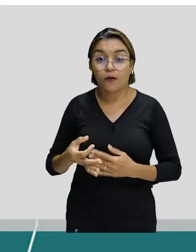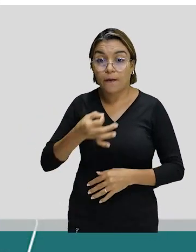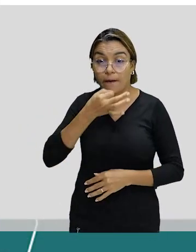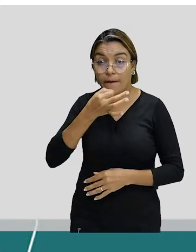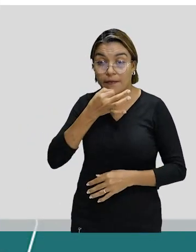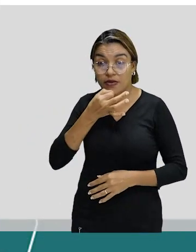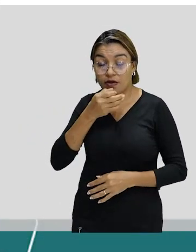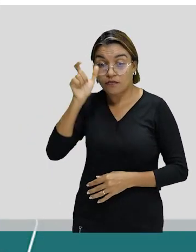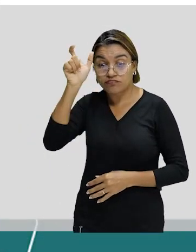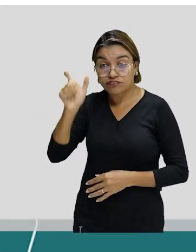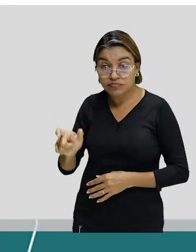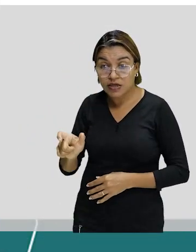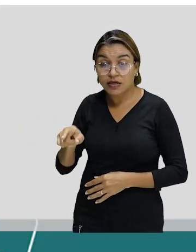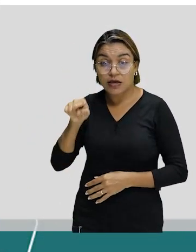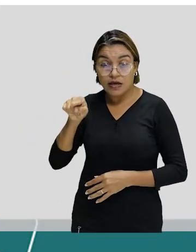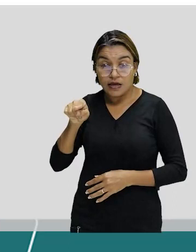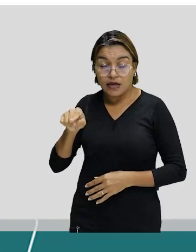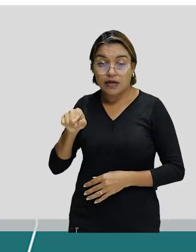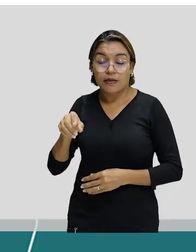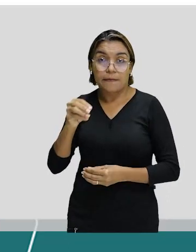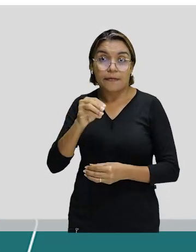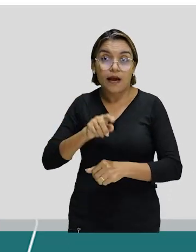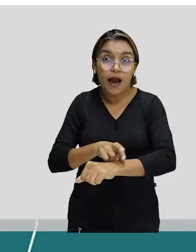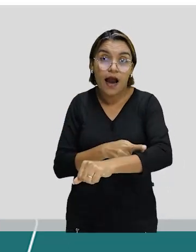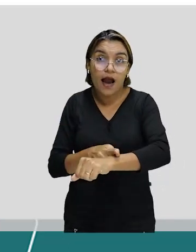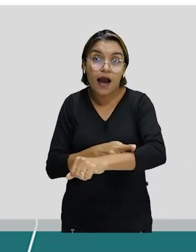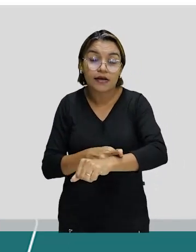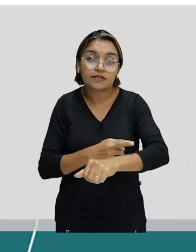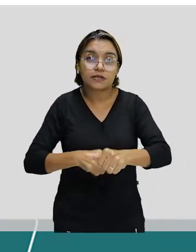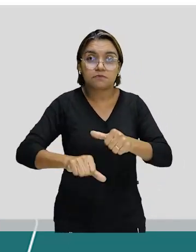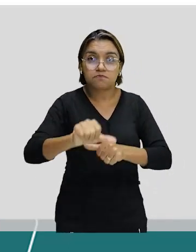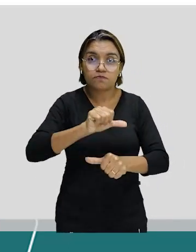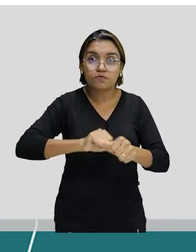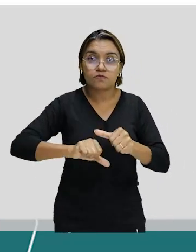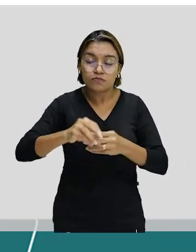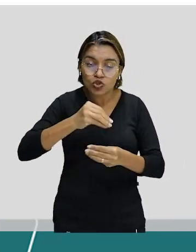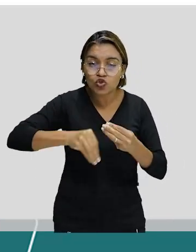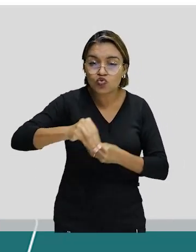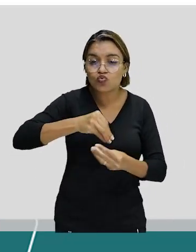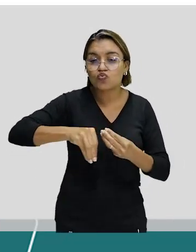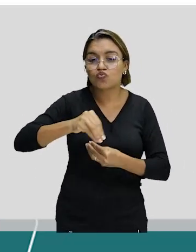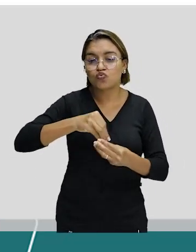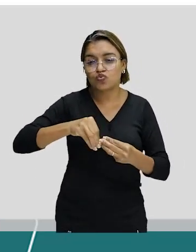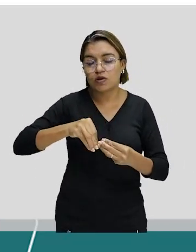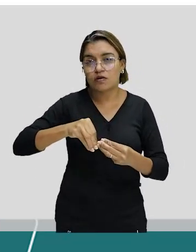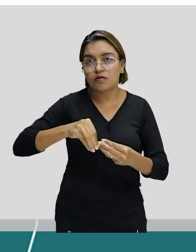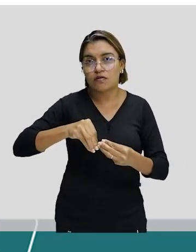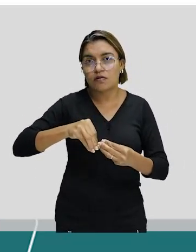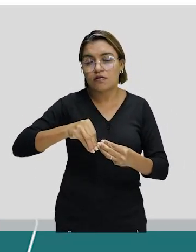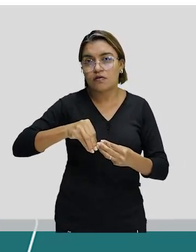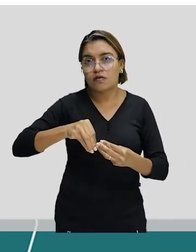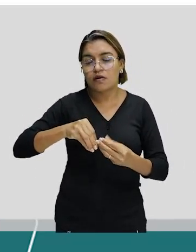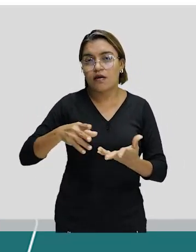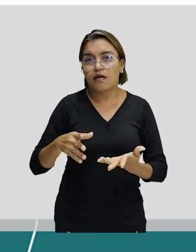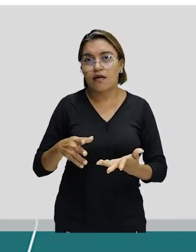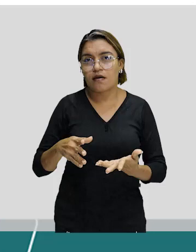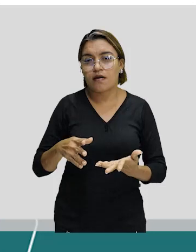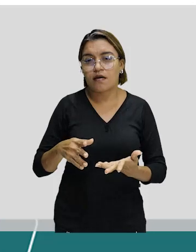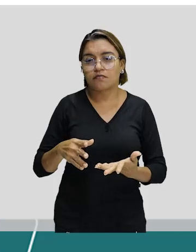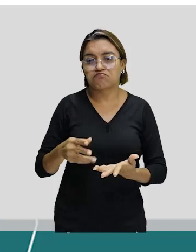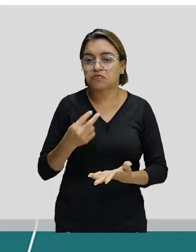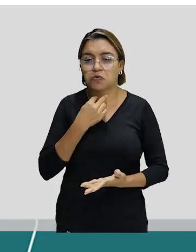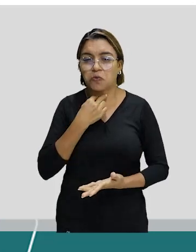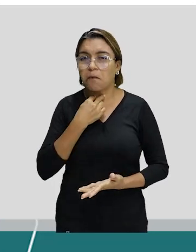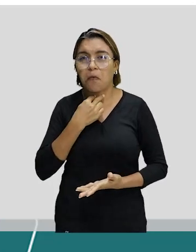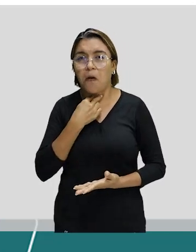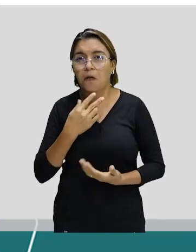Gobineau, a mistura de raças, a miscigenação, era inevitável e levaria a